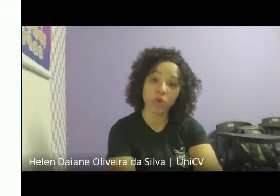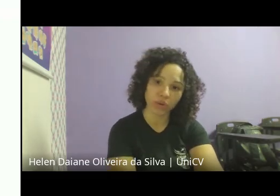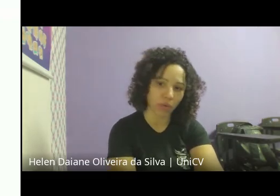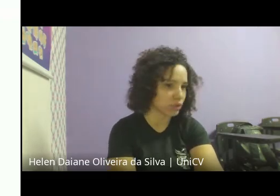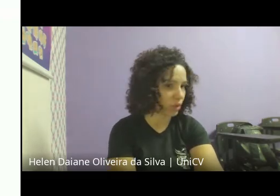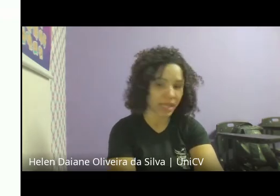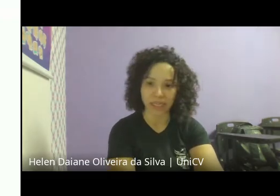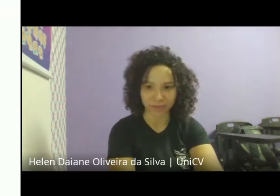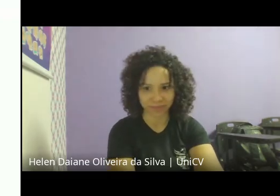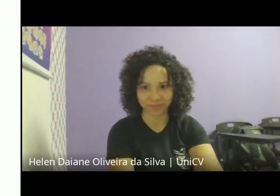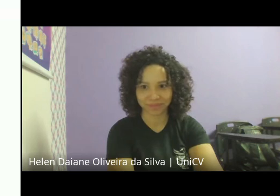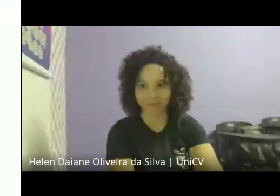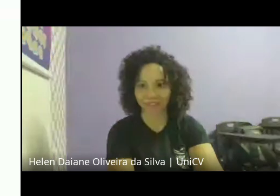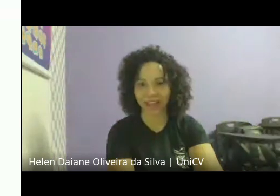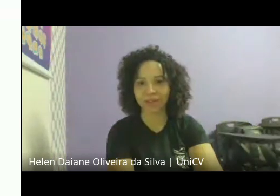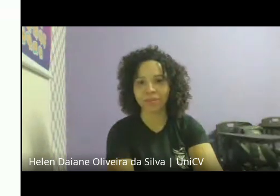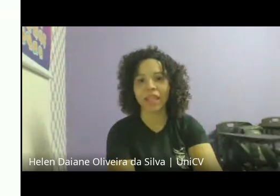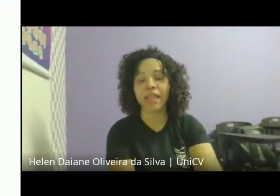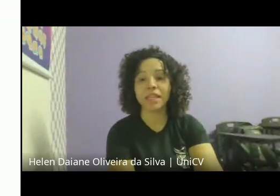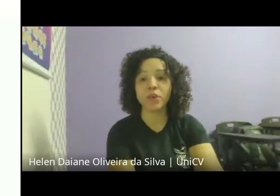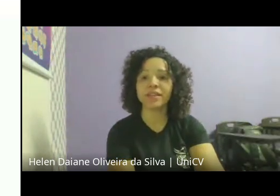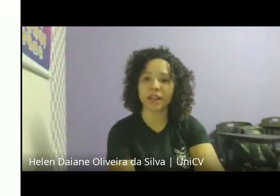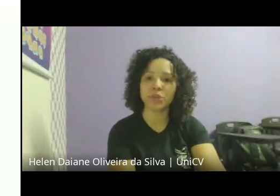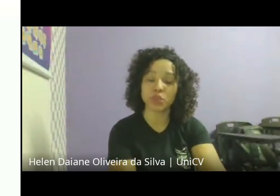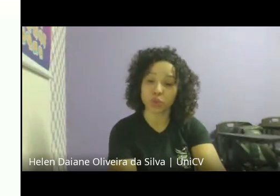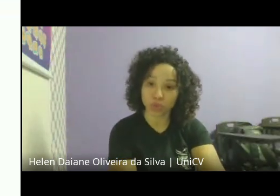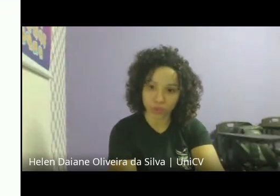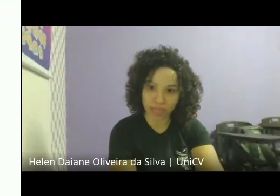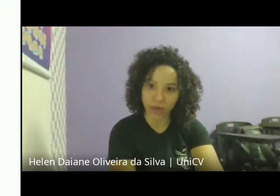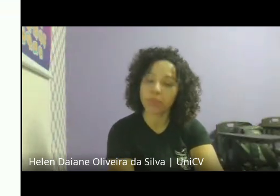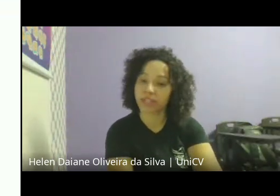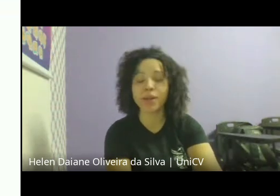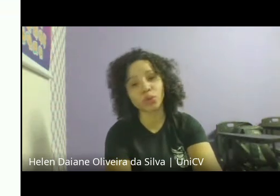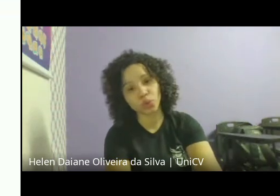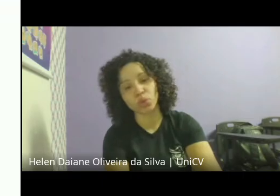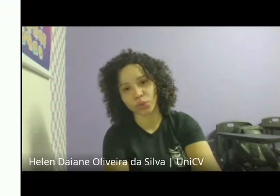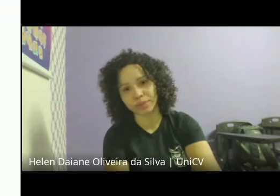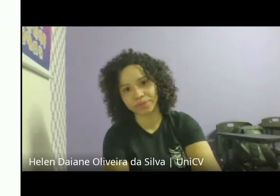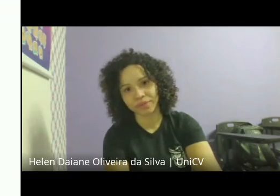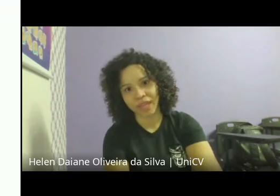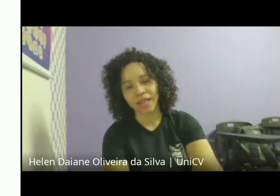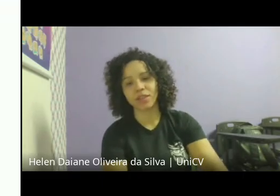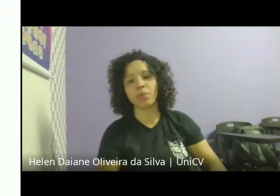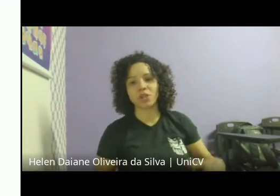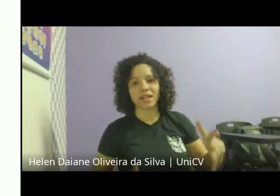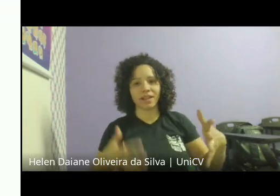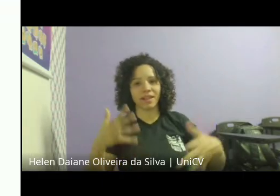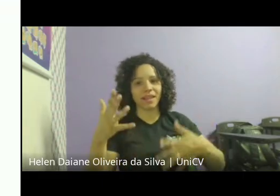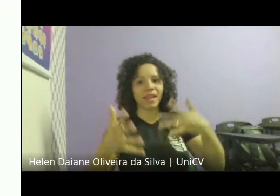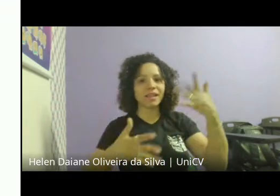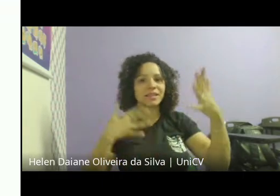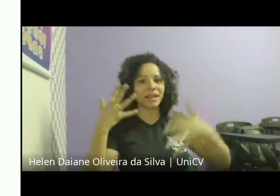é único, é só dele, tá? E o intérprete do surdo cego pode ser outro surdo. Então, eu posso